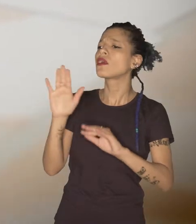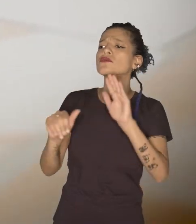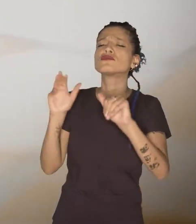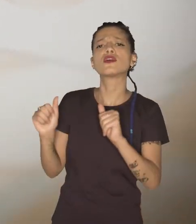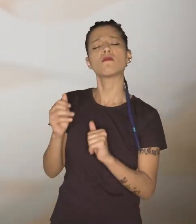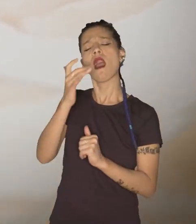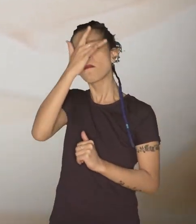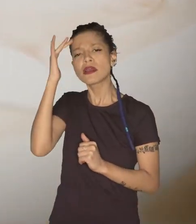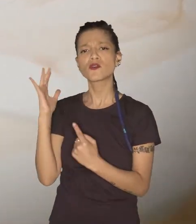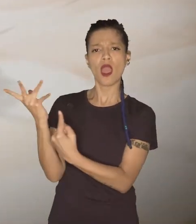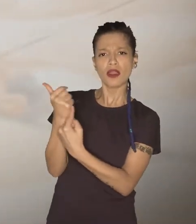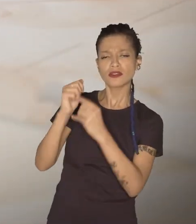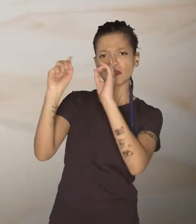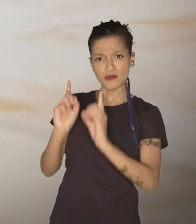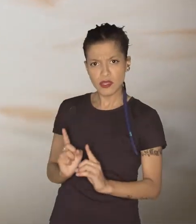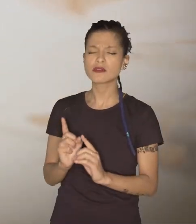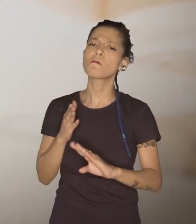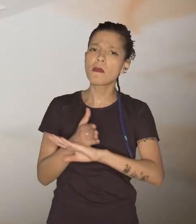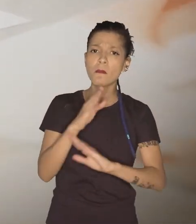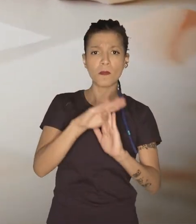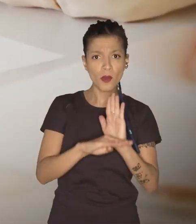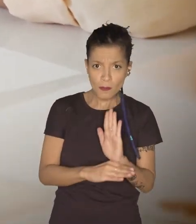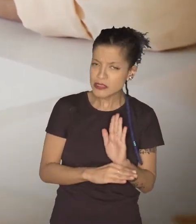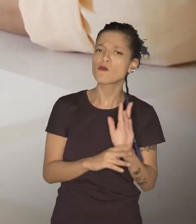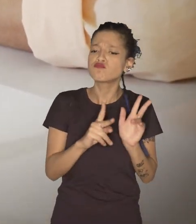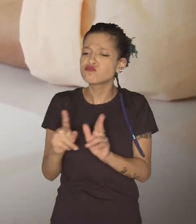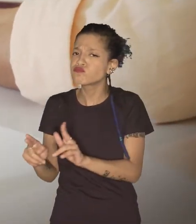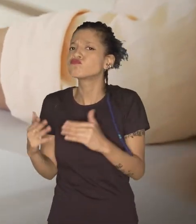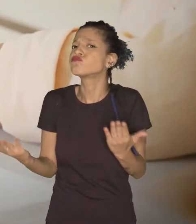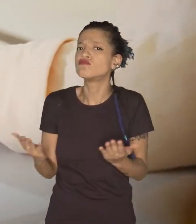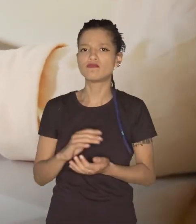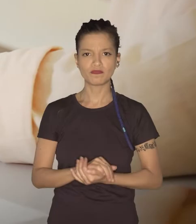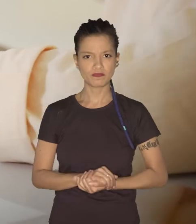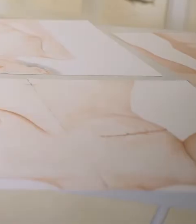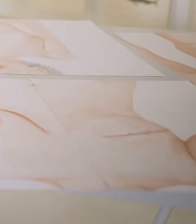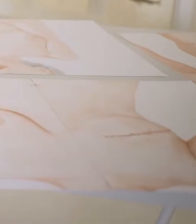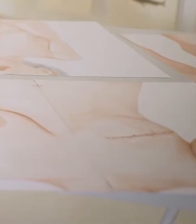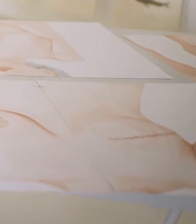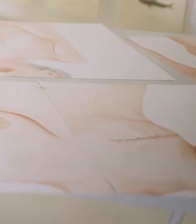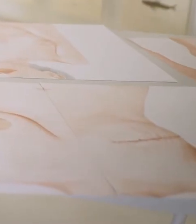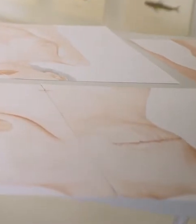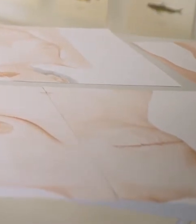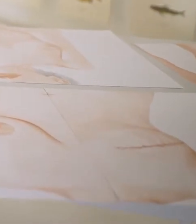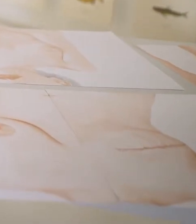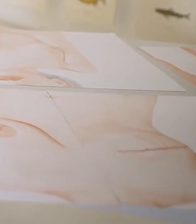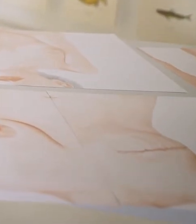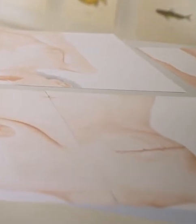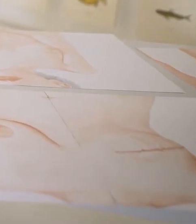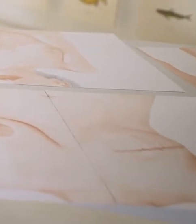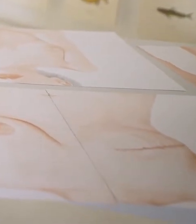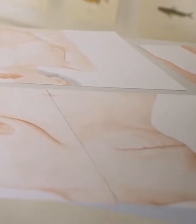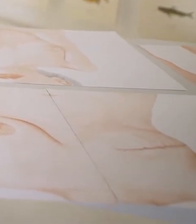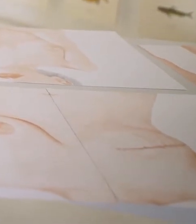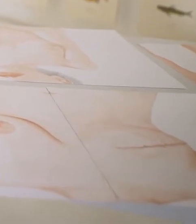não incluir artistas com deficiência em programações rotineiras? Fábio Passos é do Piauí. Manuseia desenhos de obras de arte, neles partes